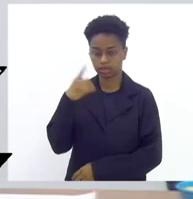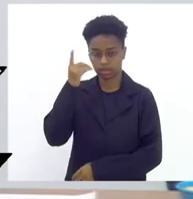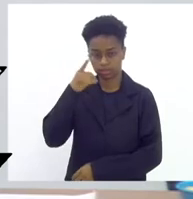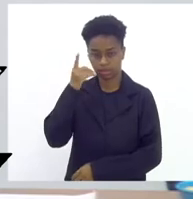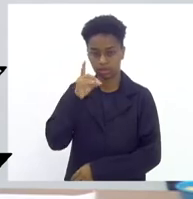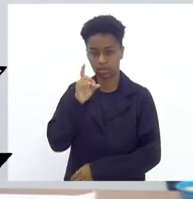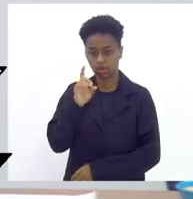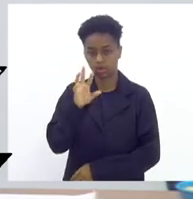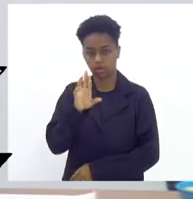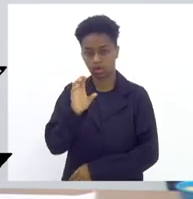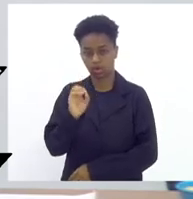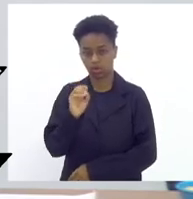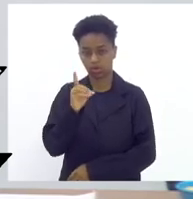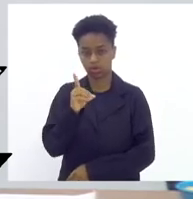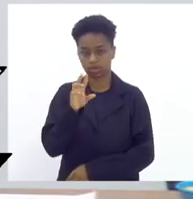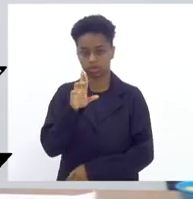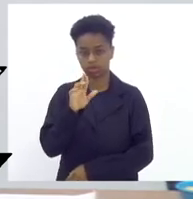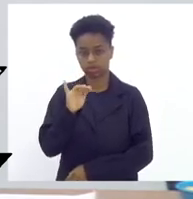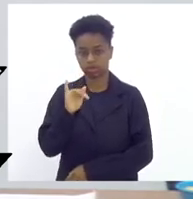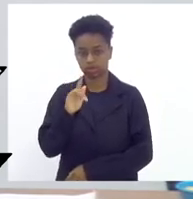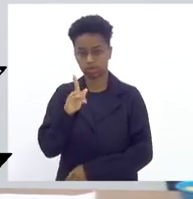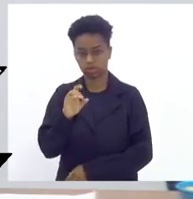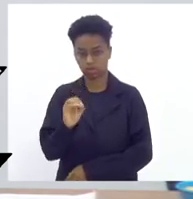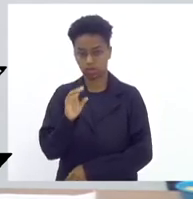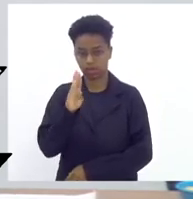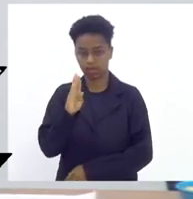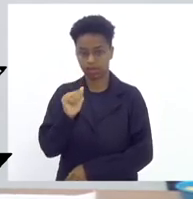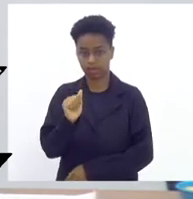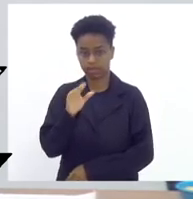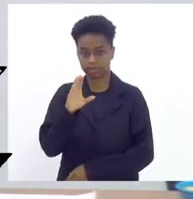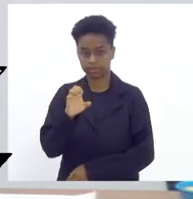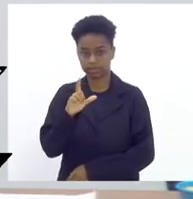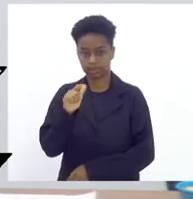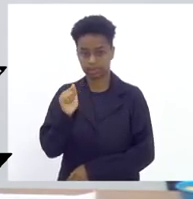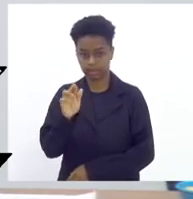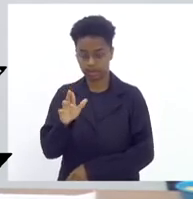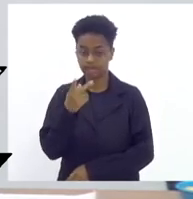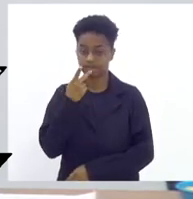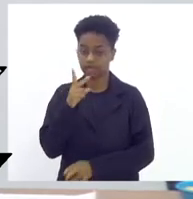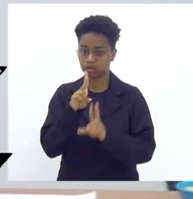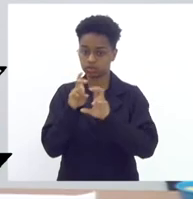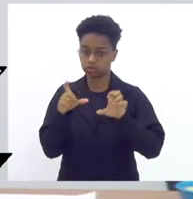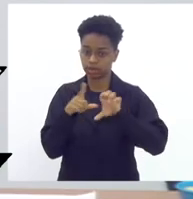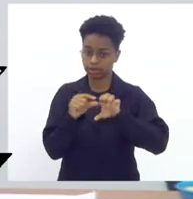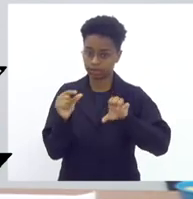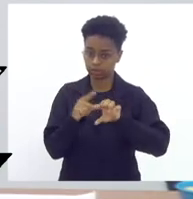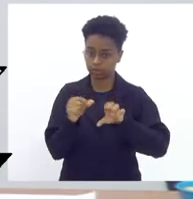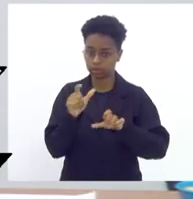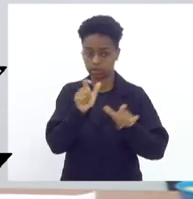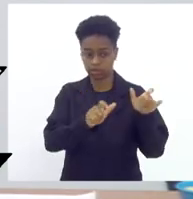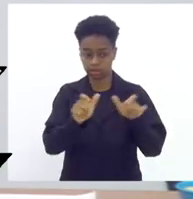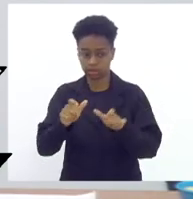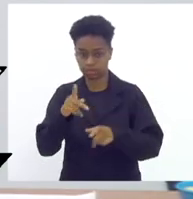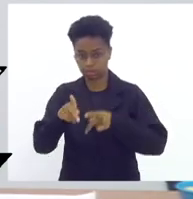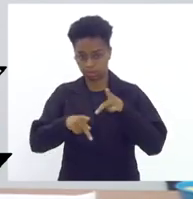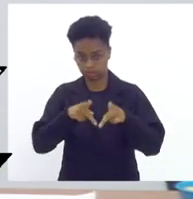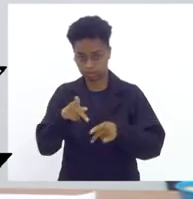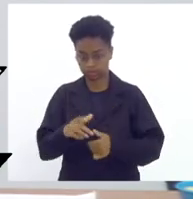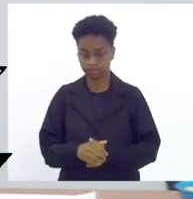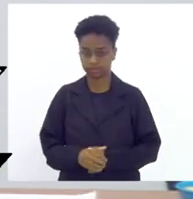deputado Rodrigo Barcelar é um projeto que Versa sobre o empreendedorismo dessas populações